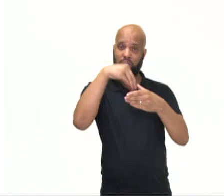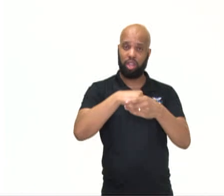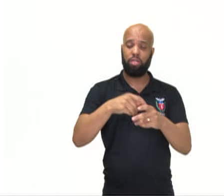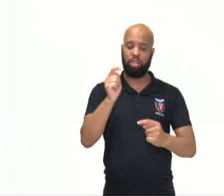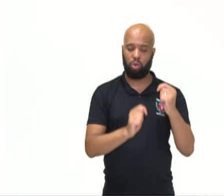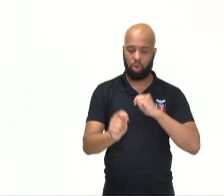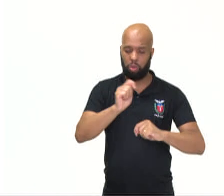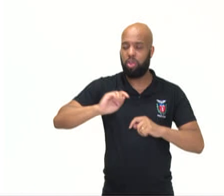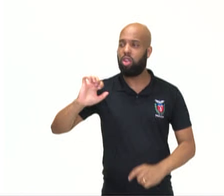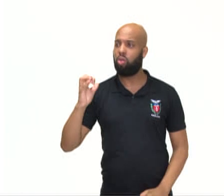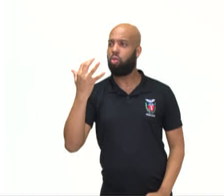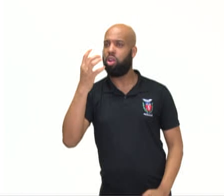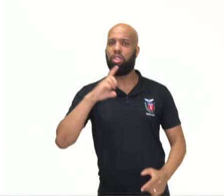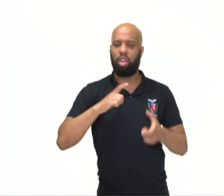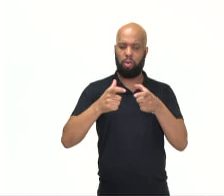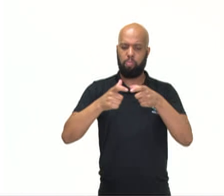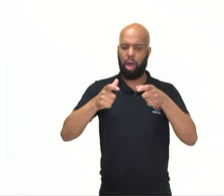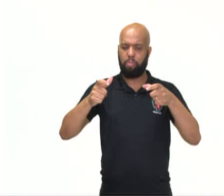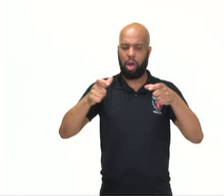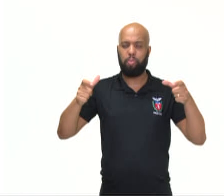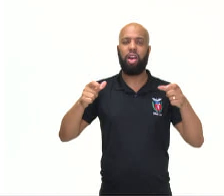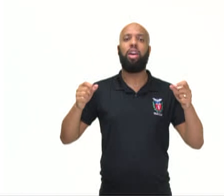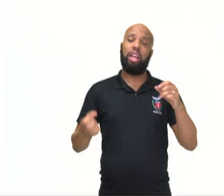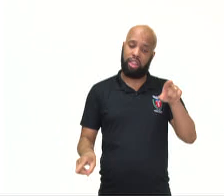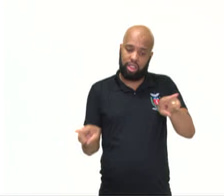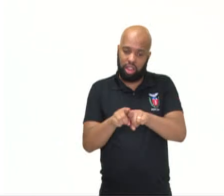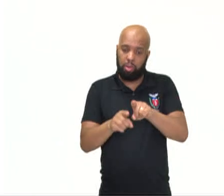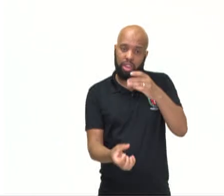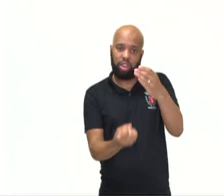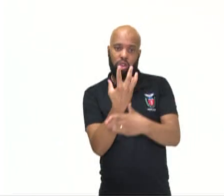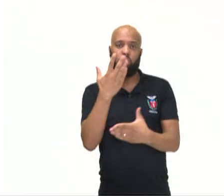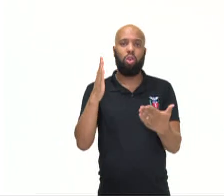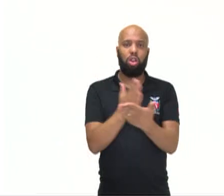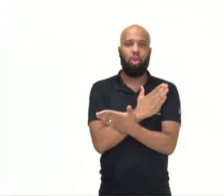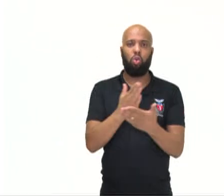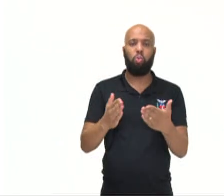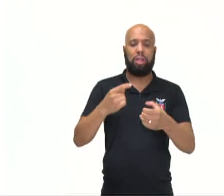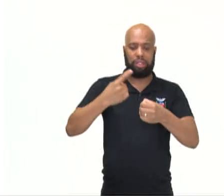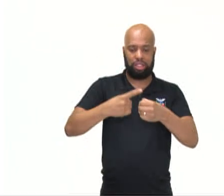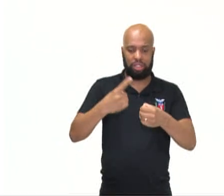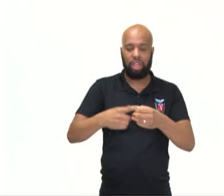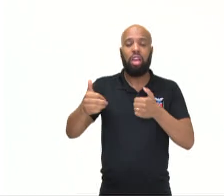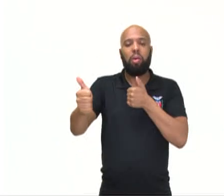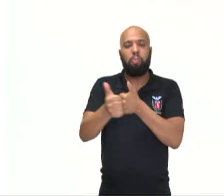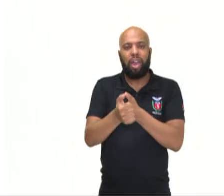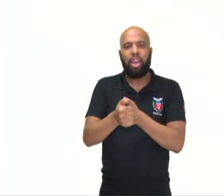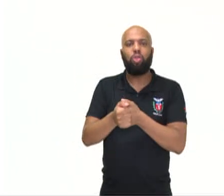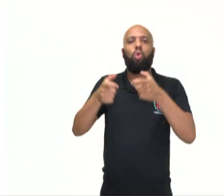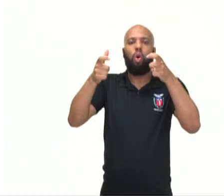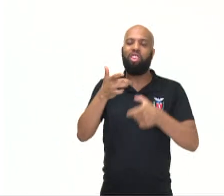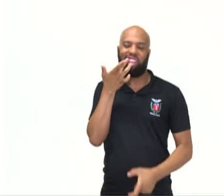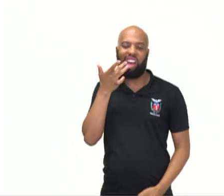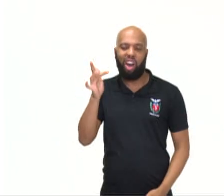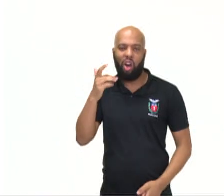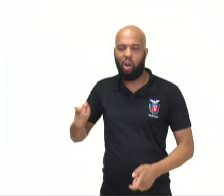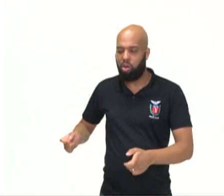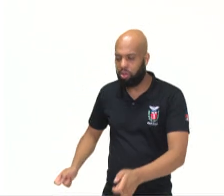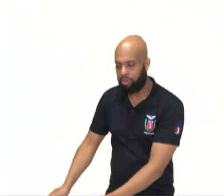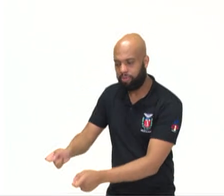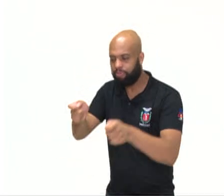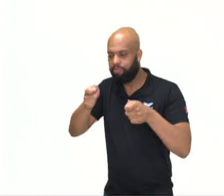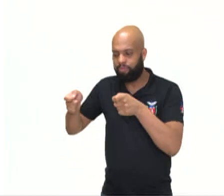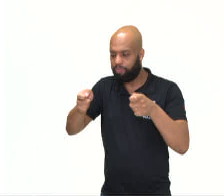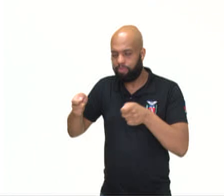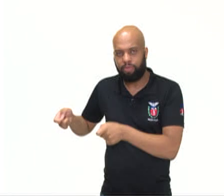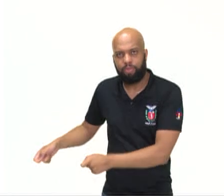ocorreram o surgimento e o crescimento de cidades nas regiões mineradoras. Também vai ocorrer o